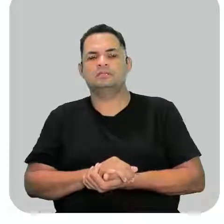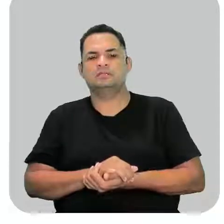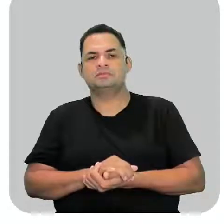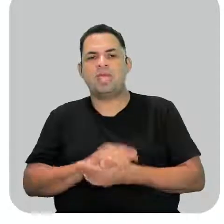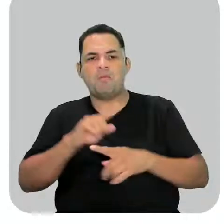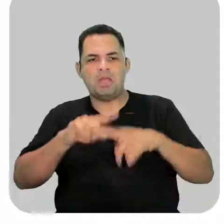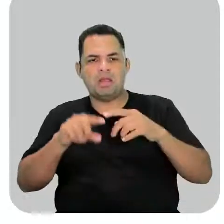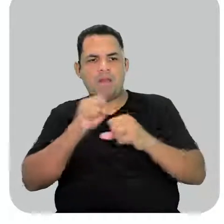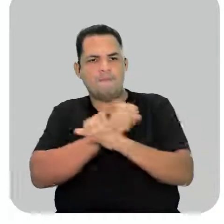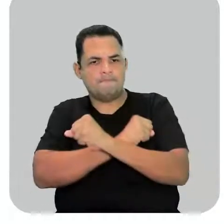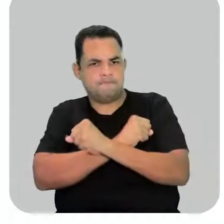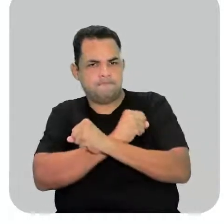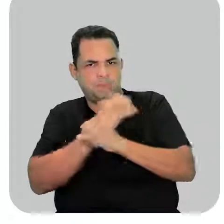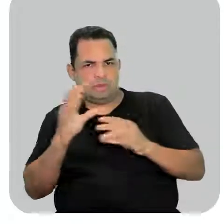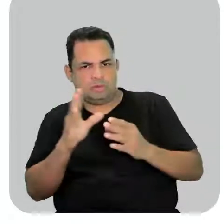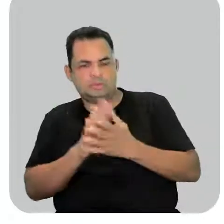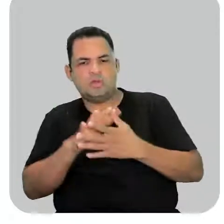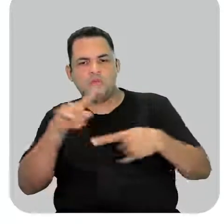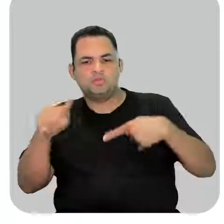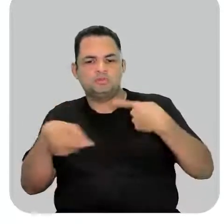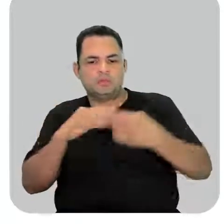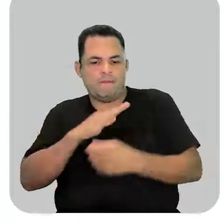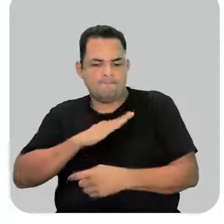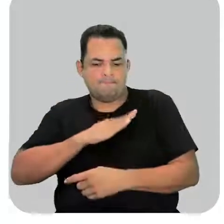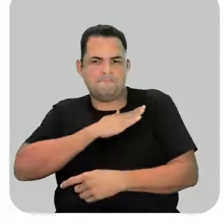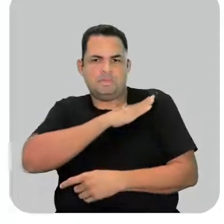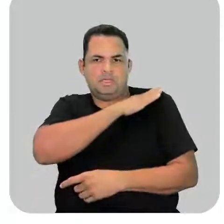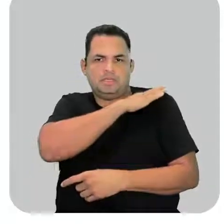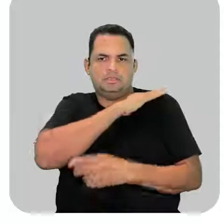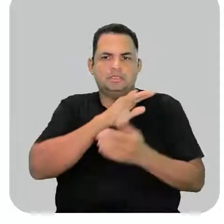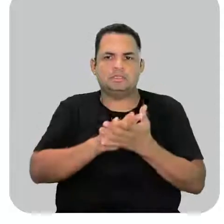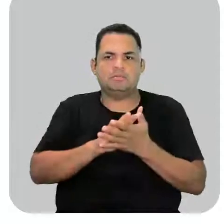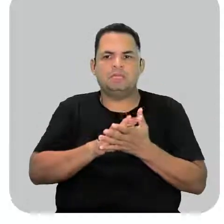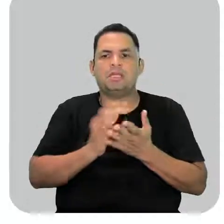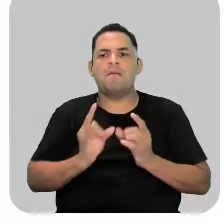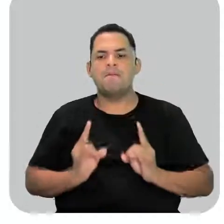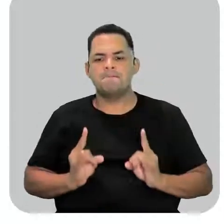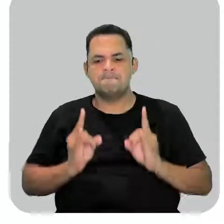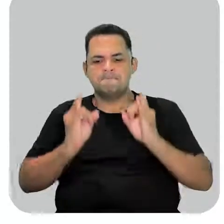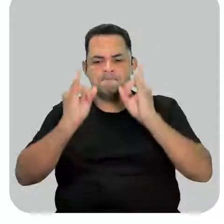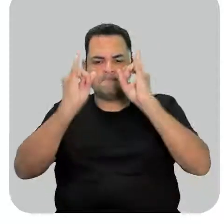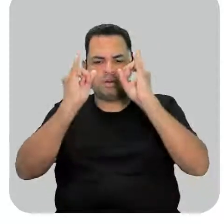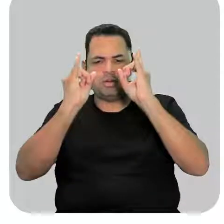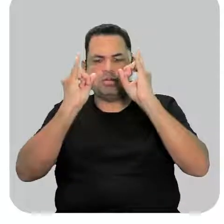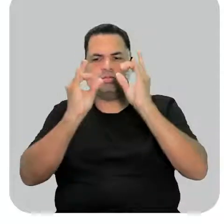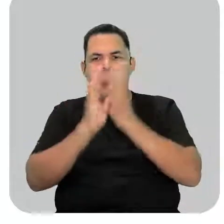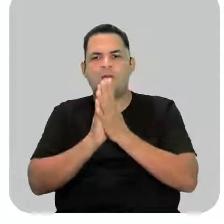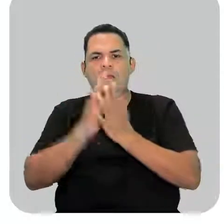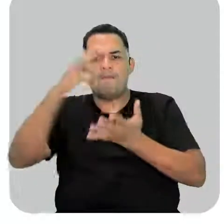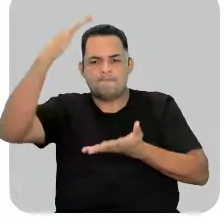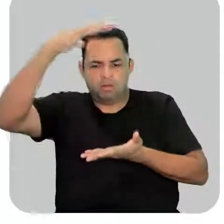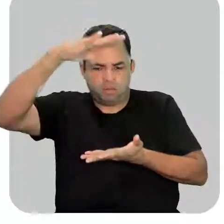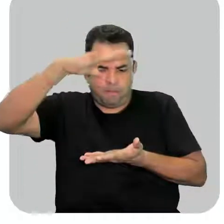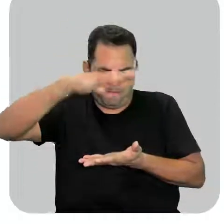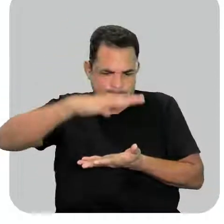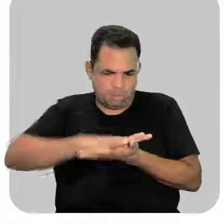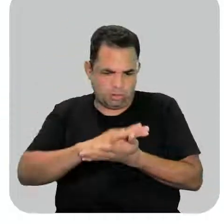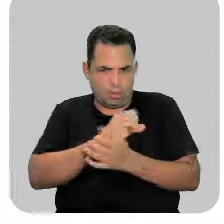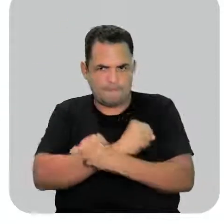um explosivo usado para fins militares e em demolições. Neste composto, o número de átomos